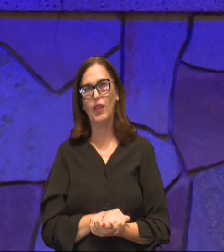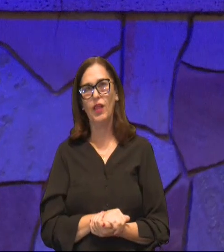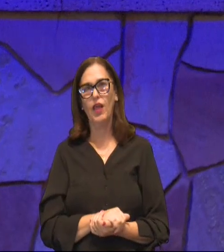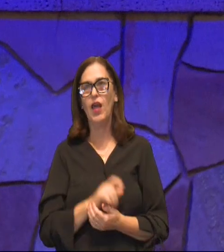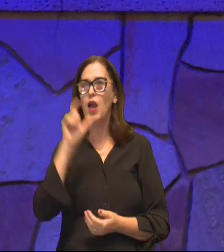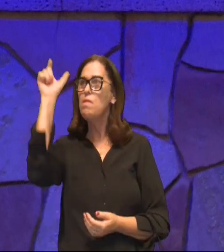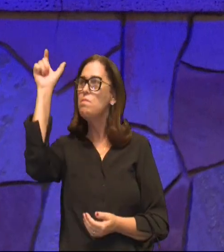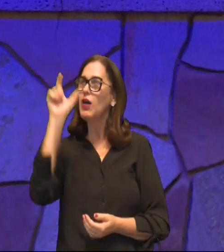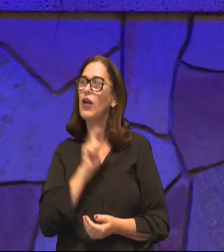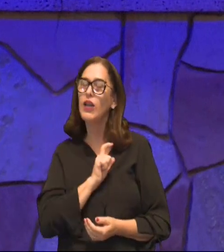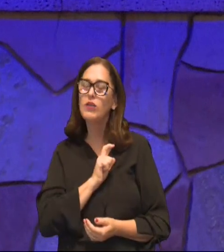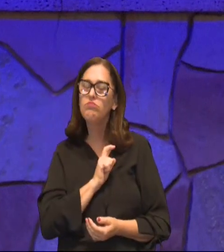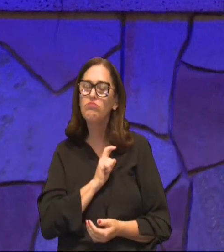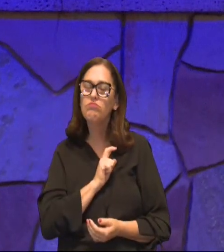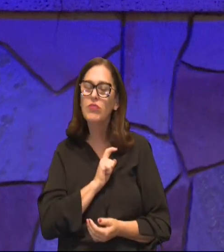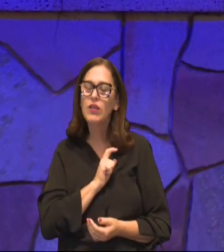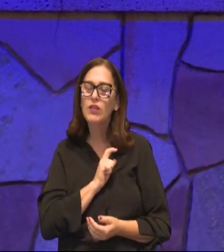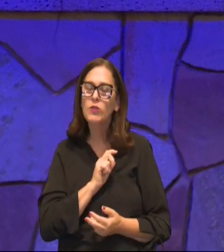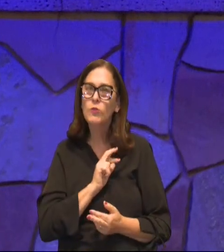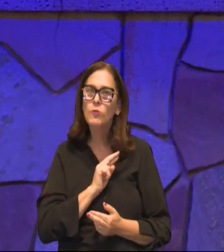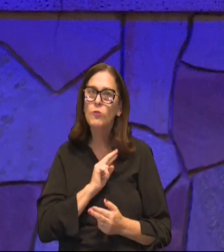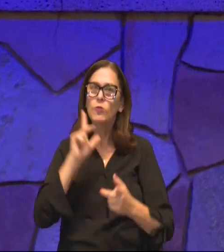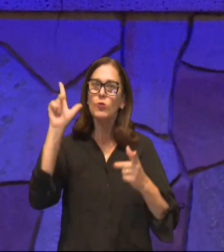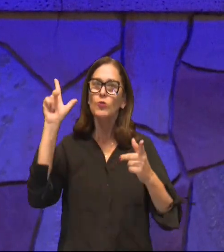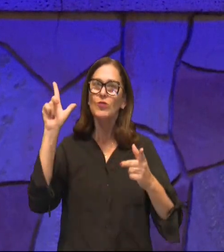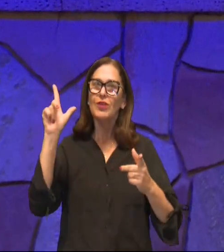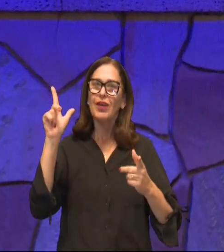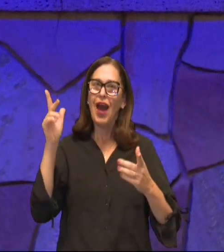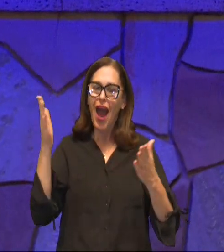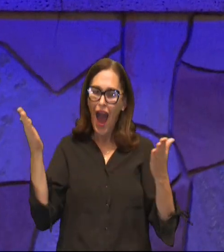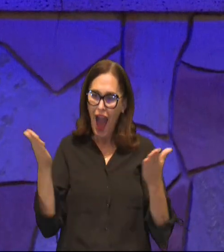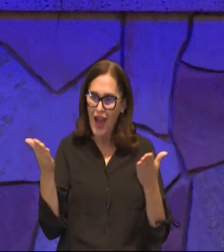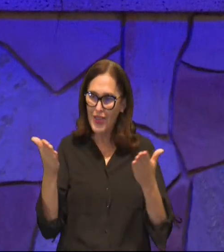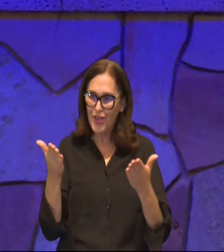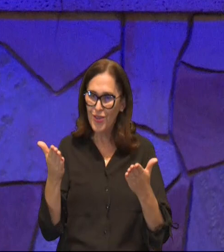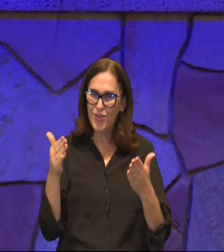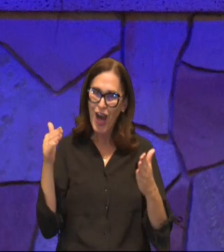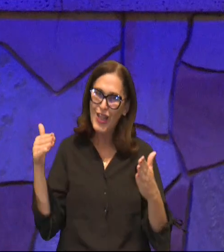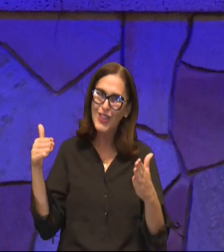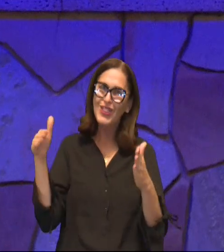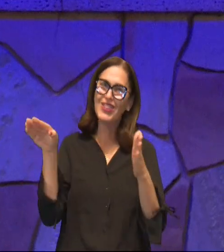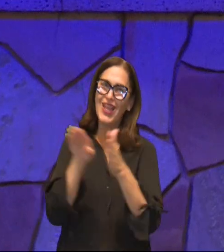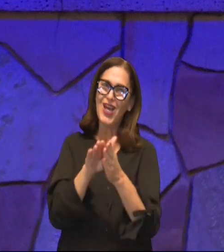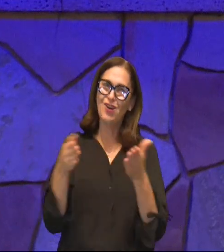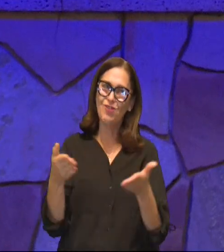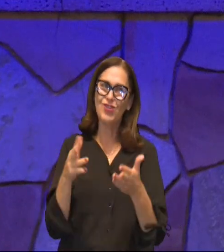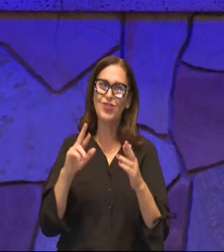palavra de Deus fez toda a diferença e faz diferença para mim até hoje.